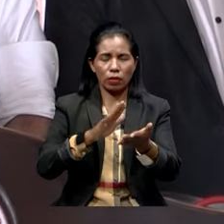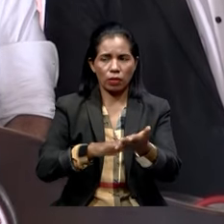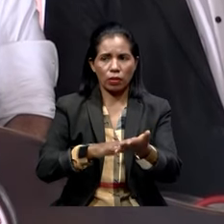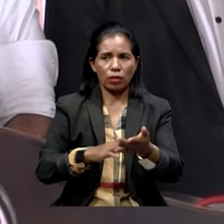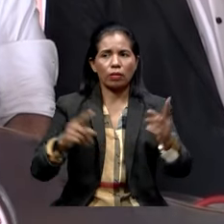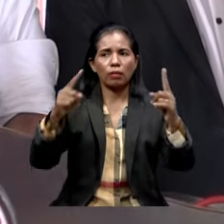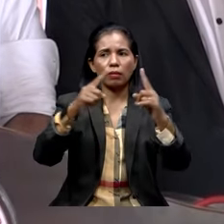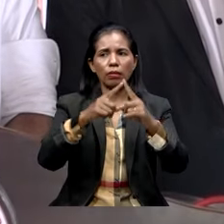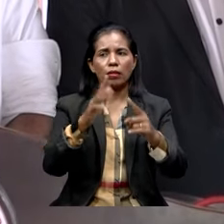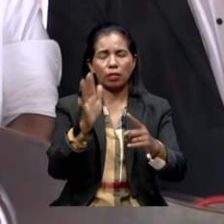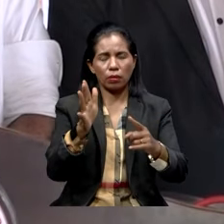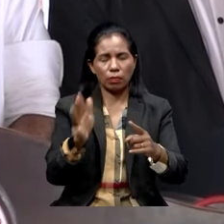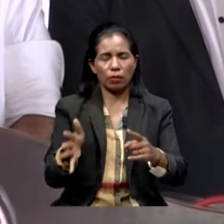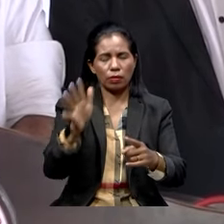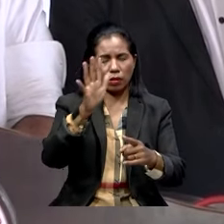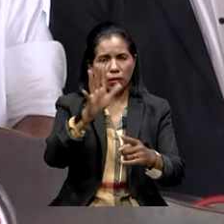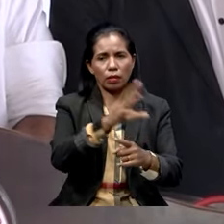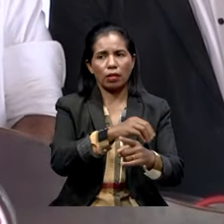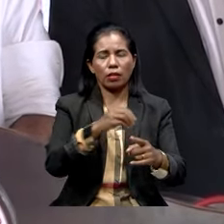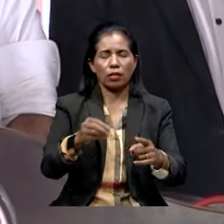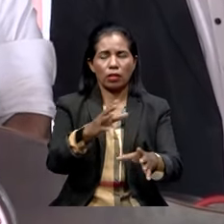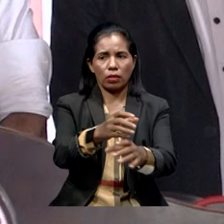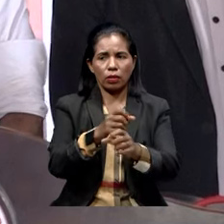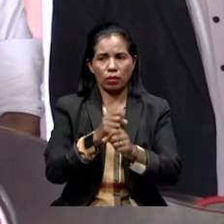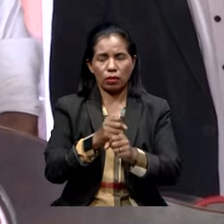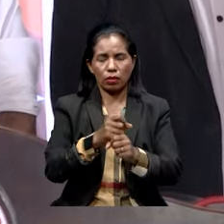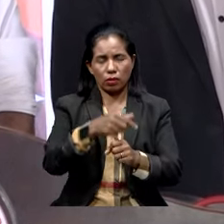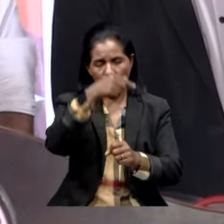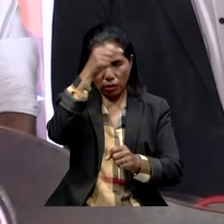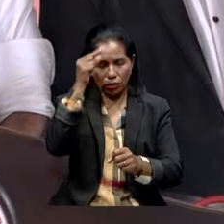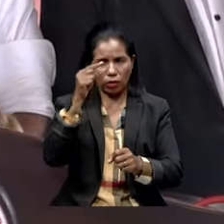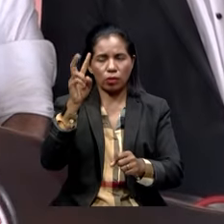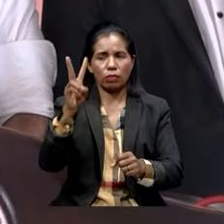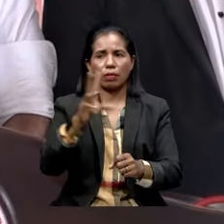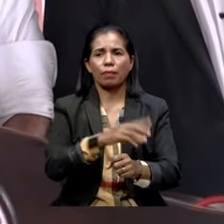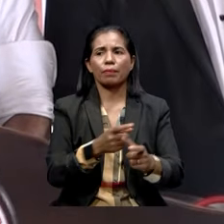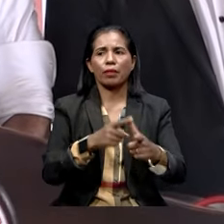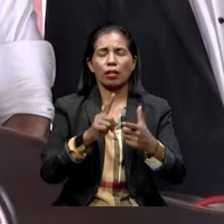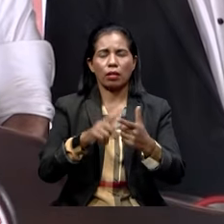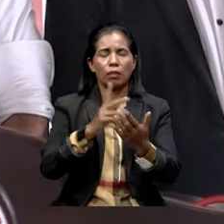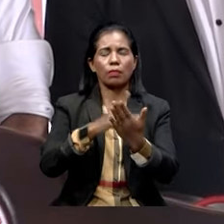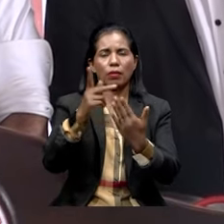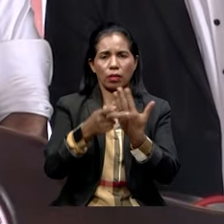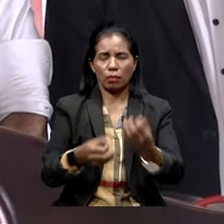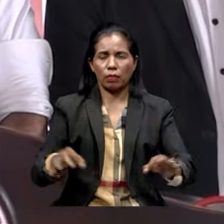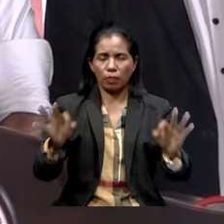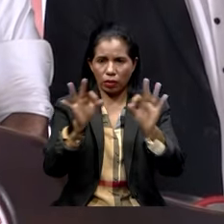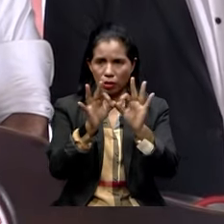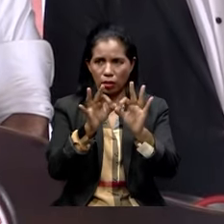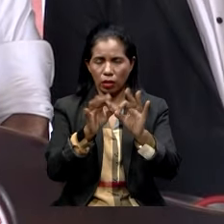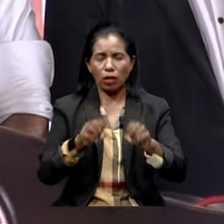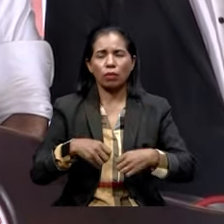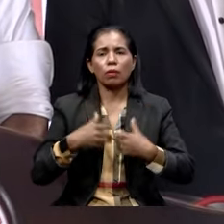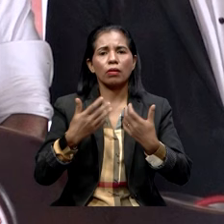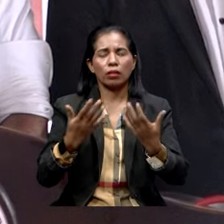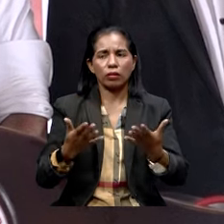para 50 pessoas na BMK atuar Master ho PhD. Nebe programa principal maka o insa maka